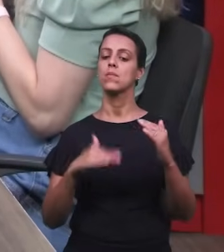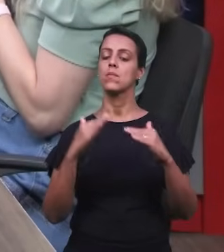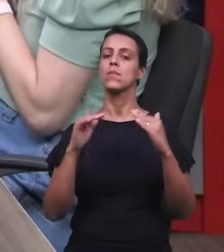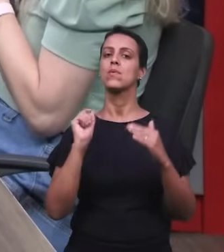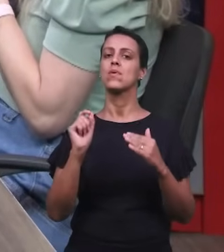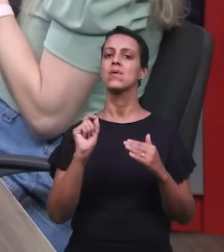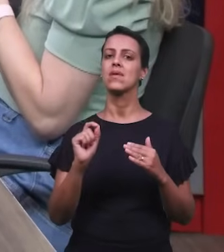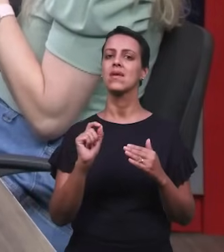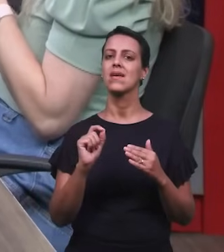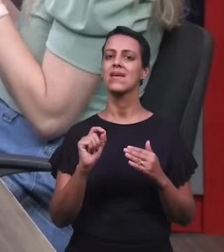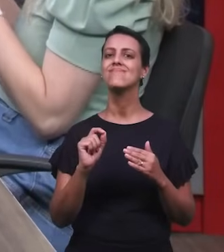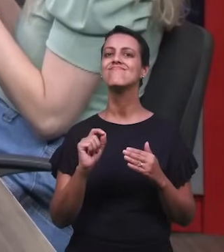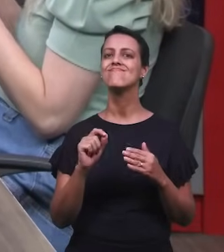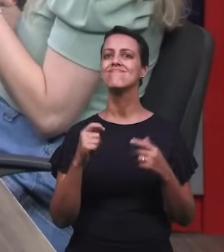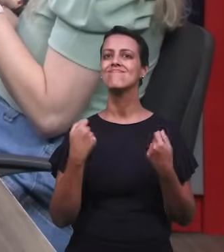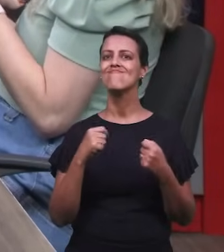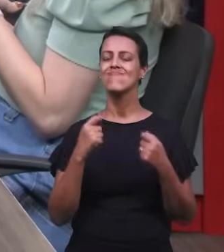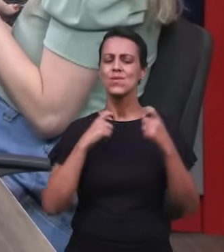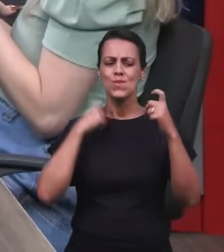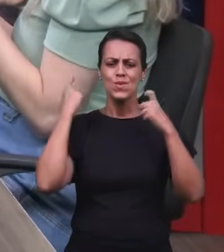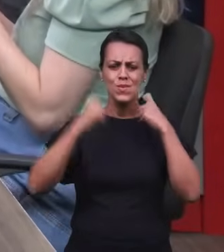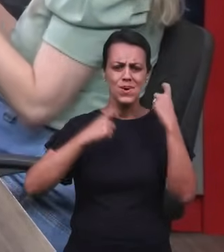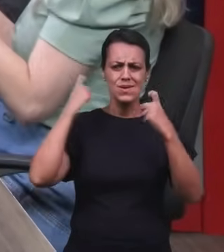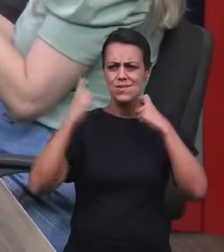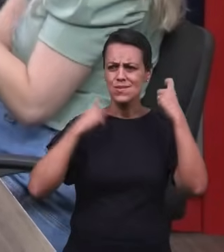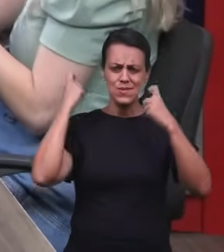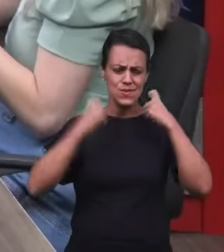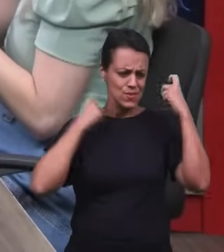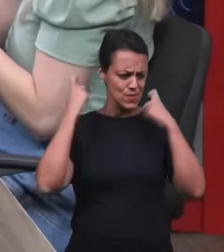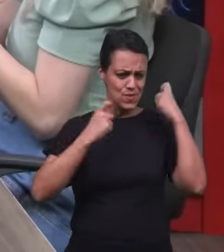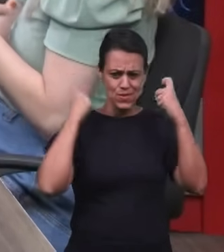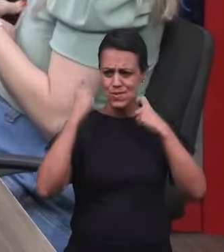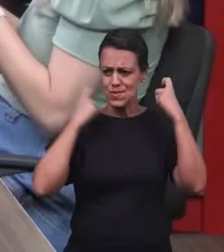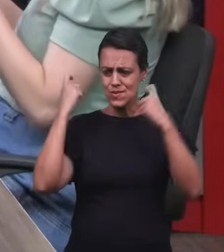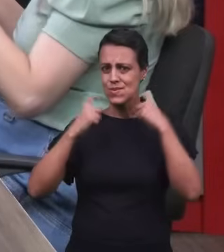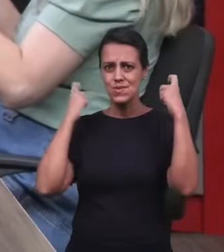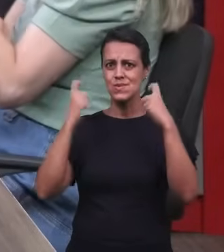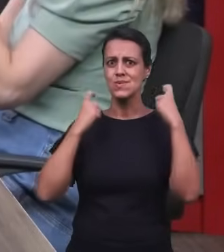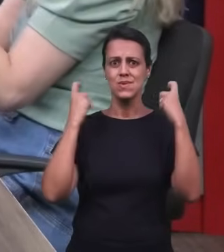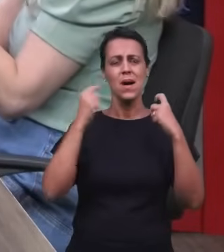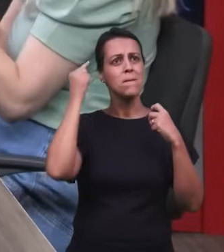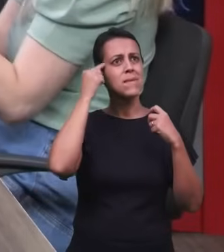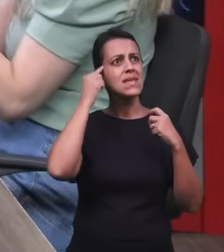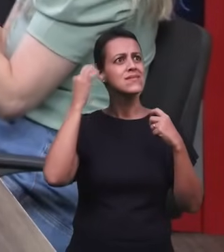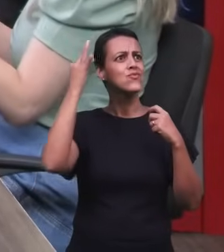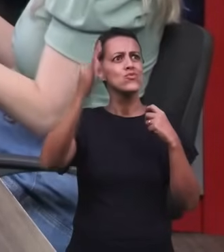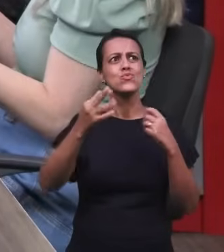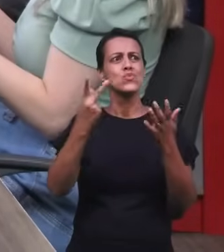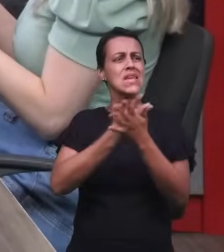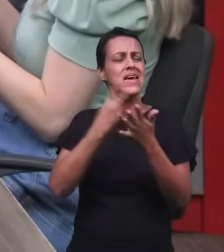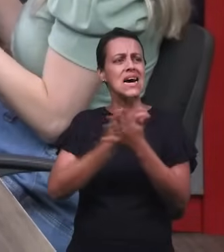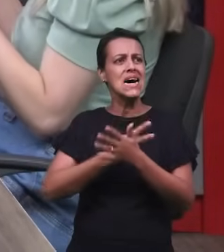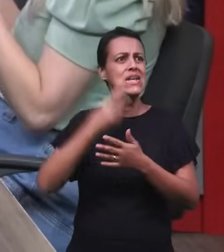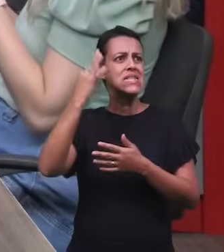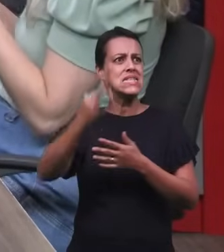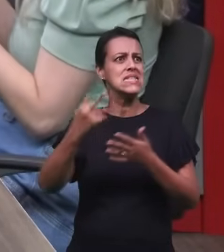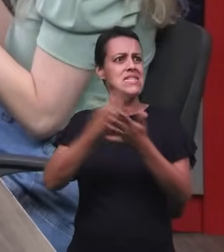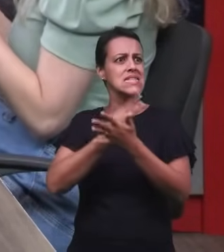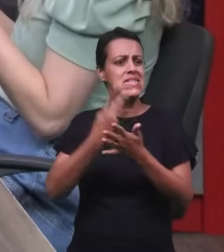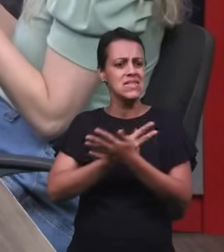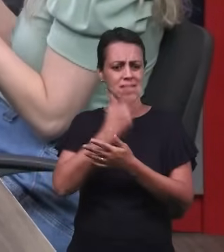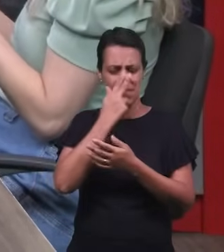de autoconfiança, eles são muito preocupados pelo fato de planejar demais, pensa muito no que pode dar de errado, então